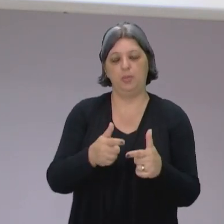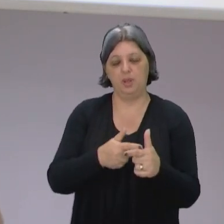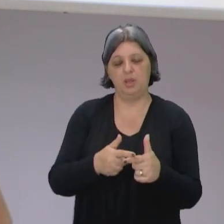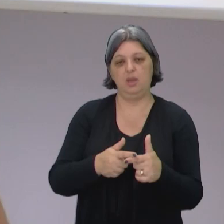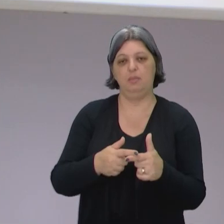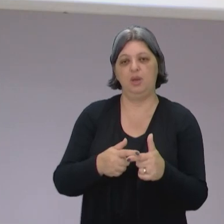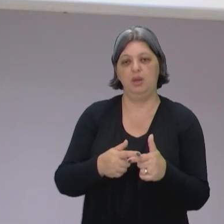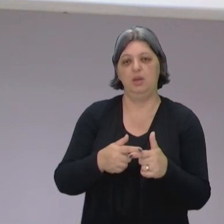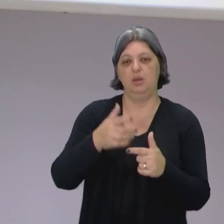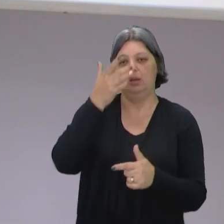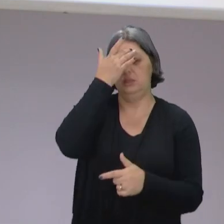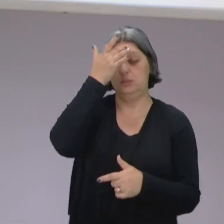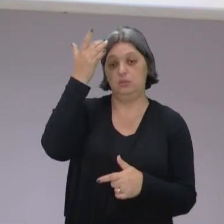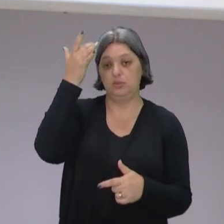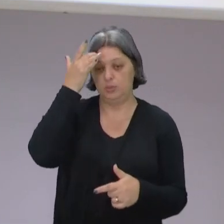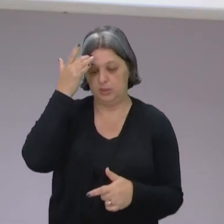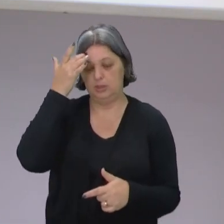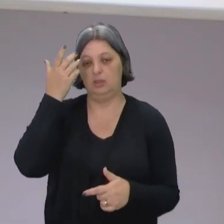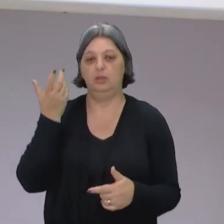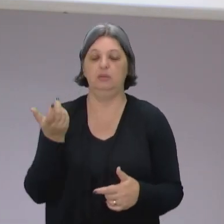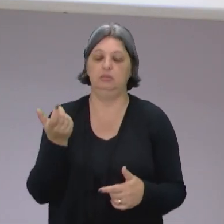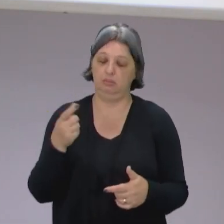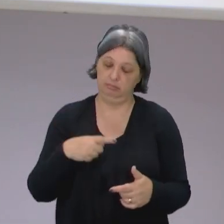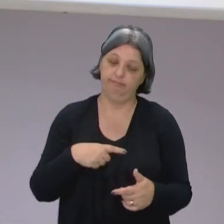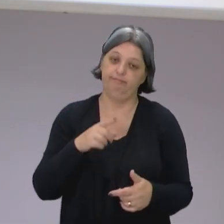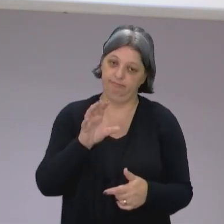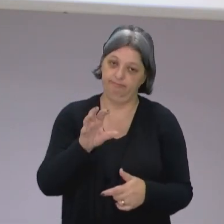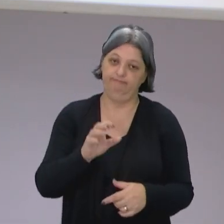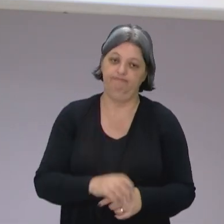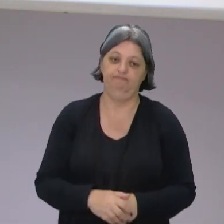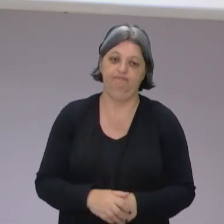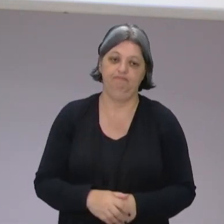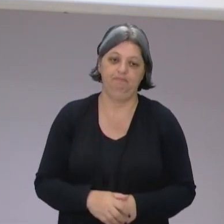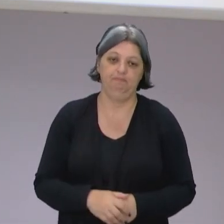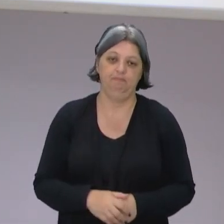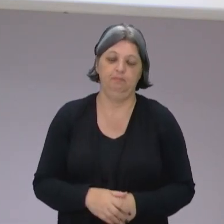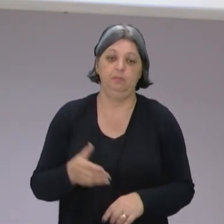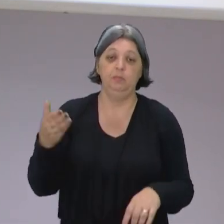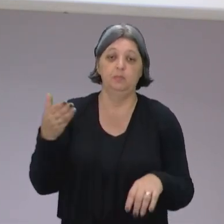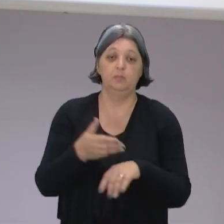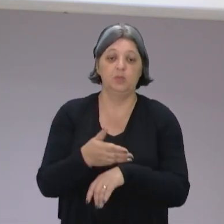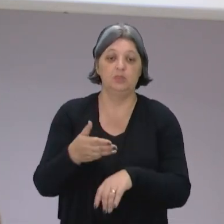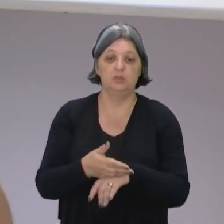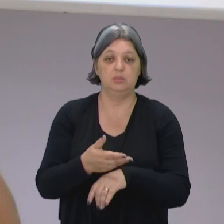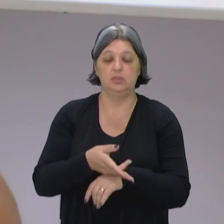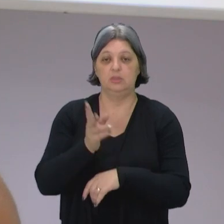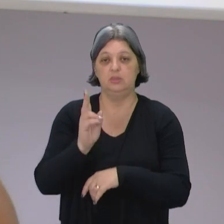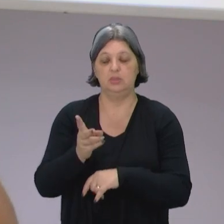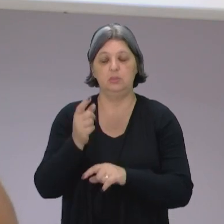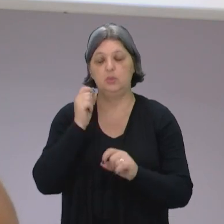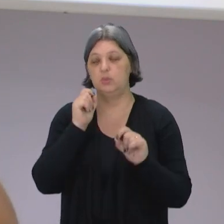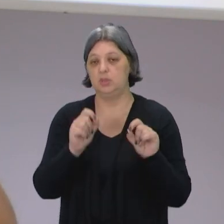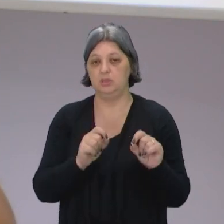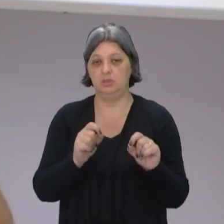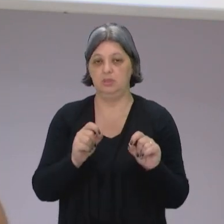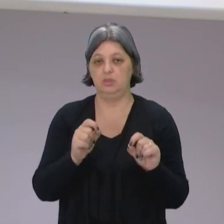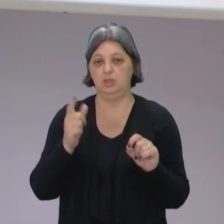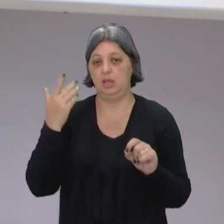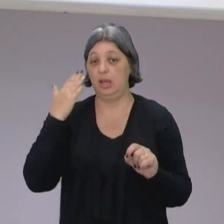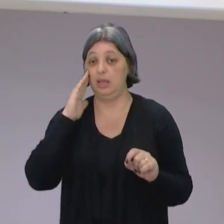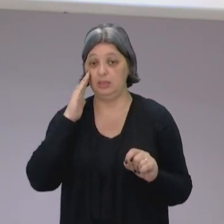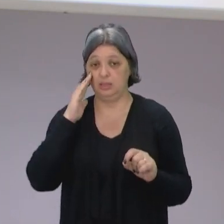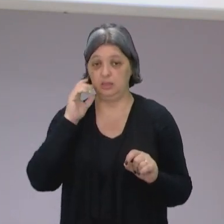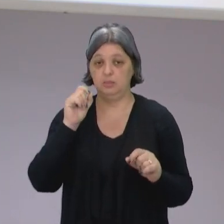problemas de saúde diversos e tal. Então, é isso. A participação ativa, ela vai levar você a entender a